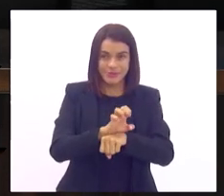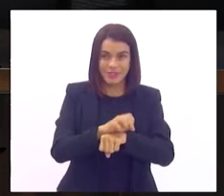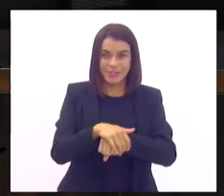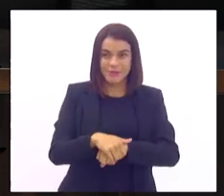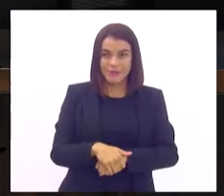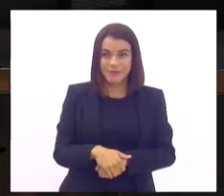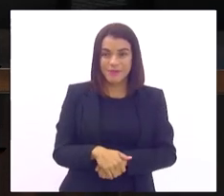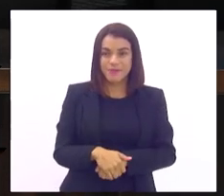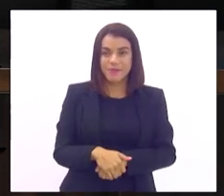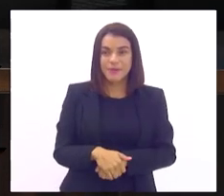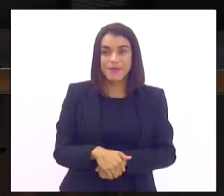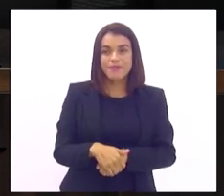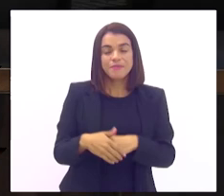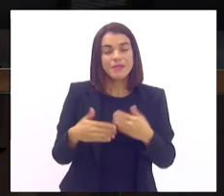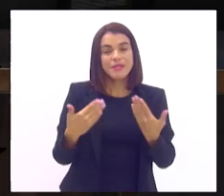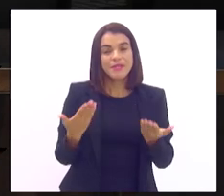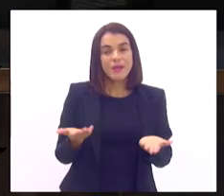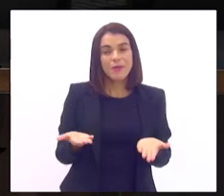enfim, então que